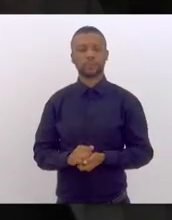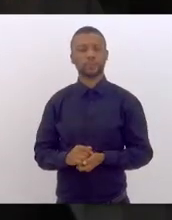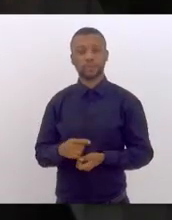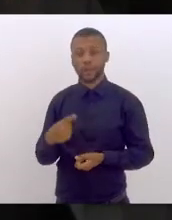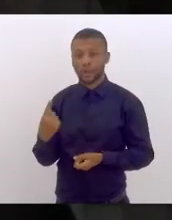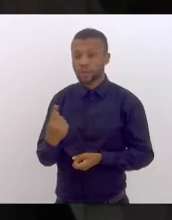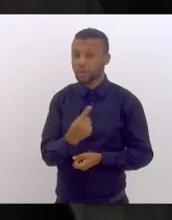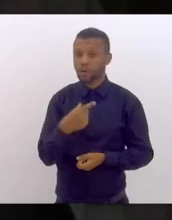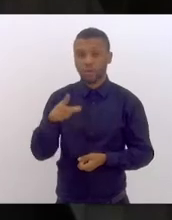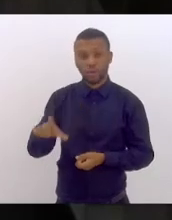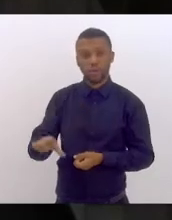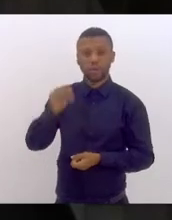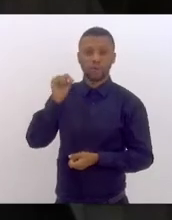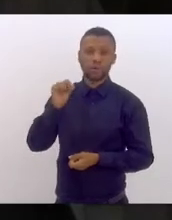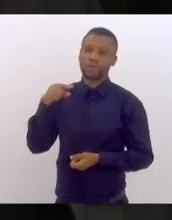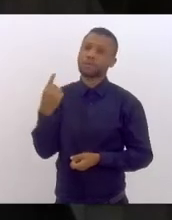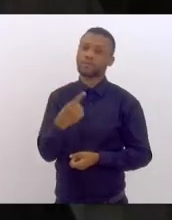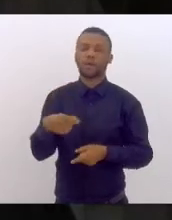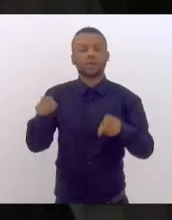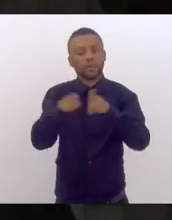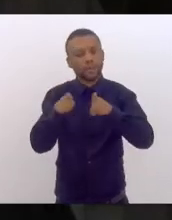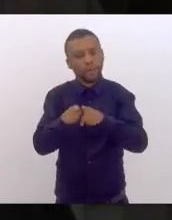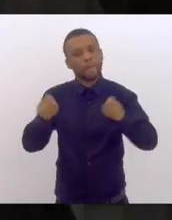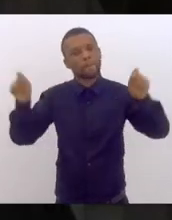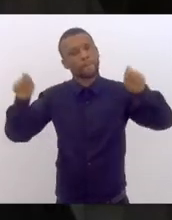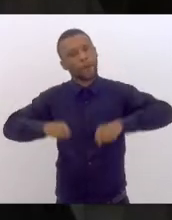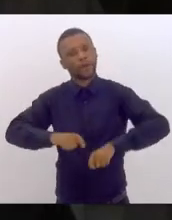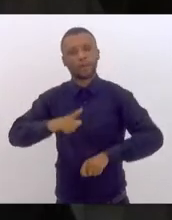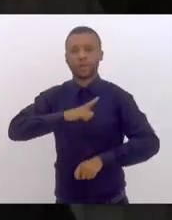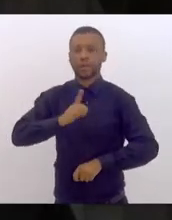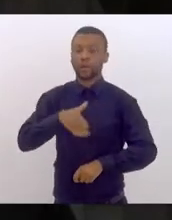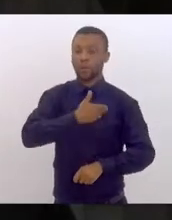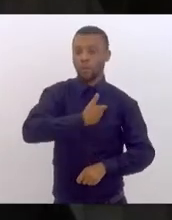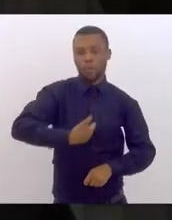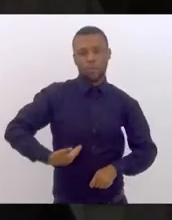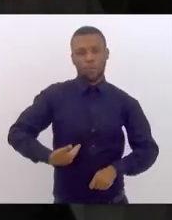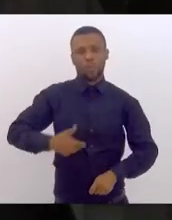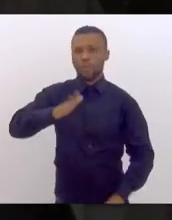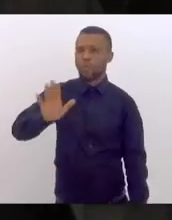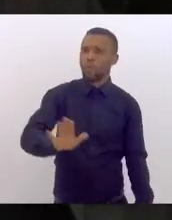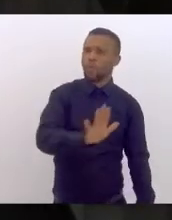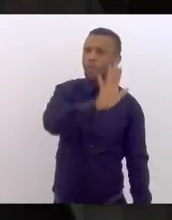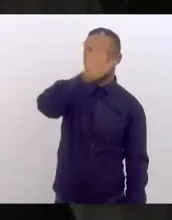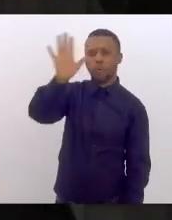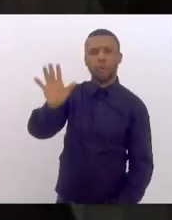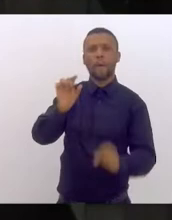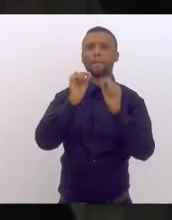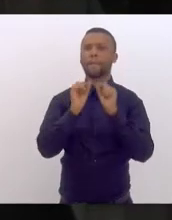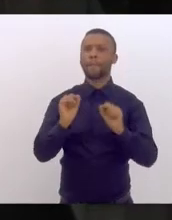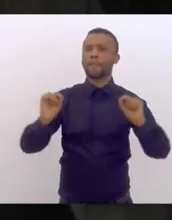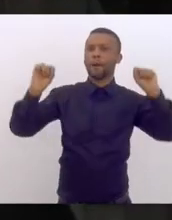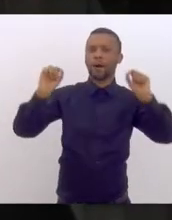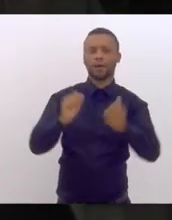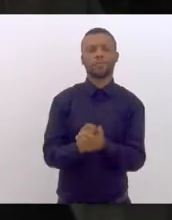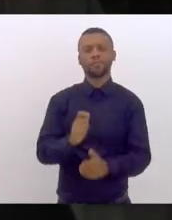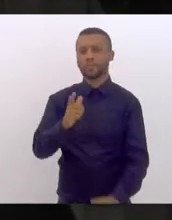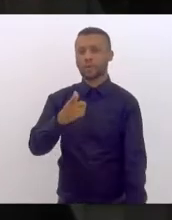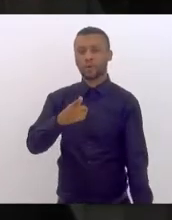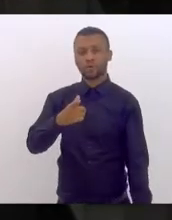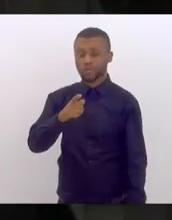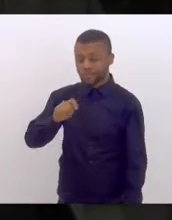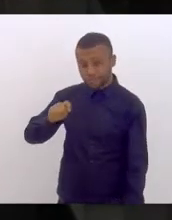possa ter também é o estado que eu chamo de bem-estar